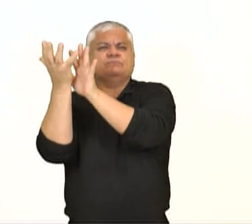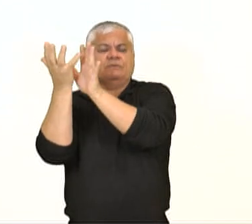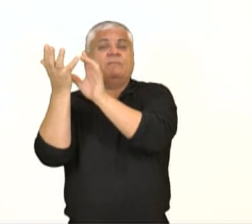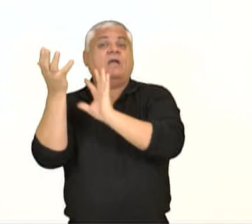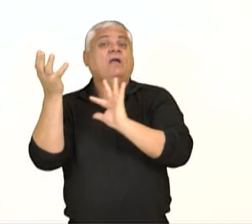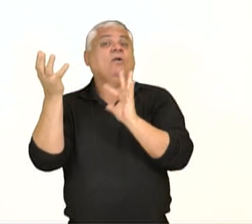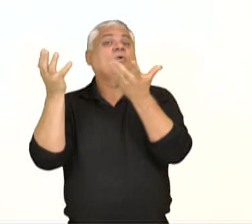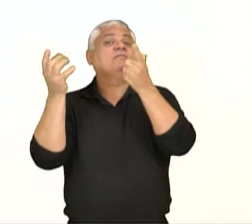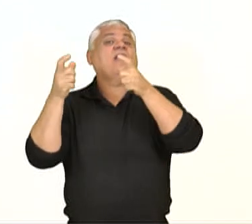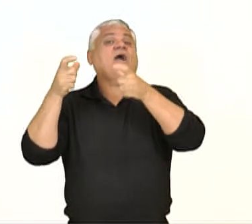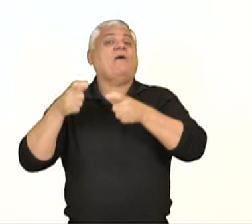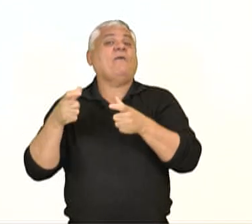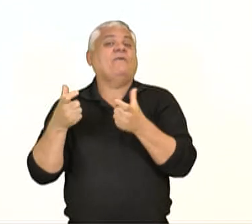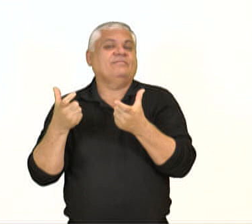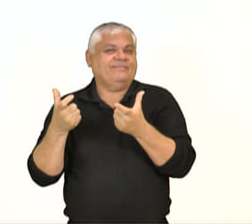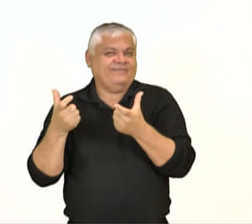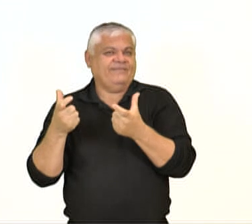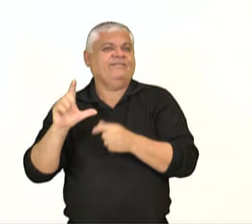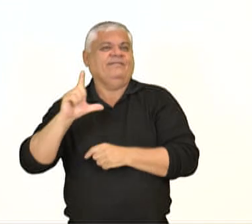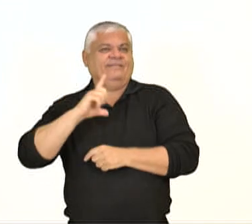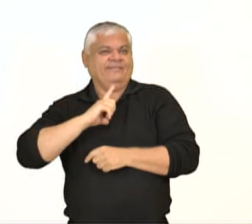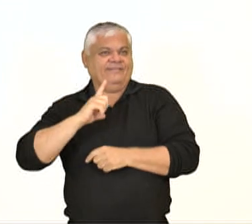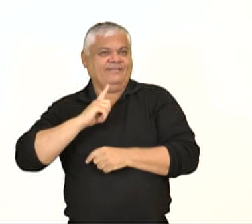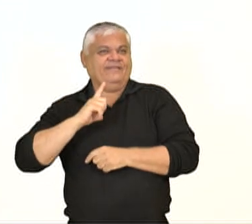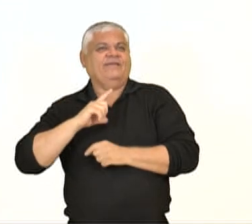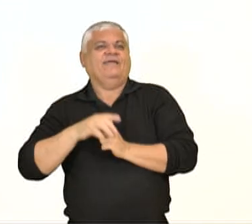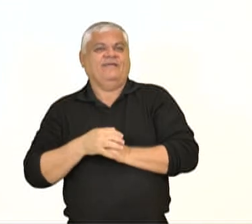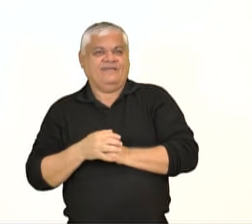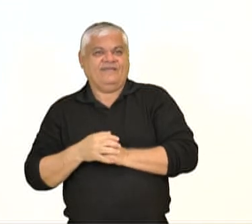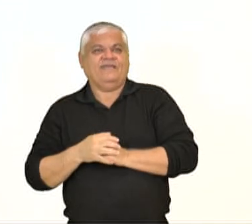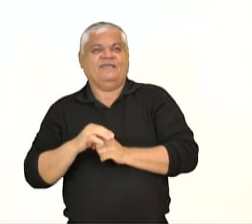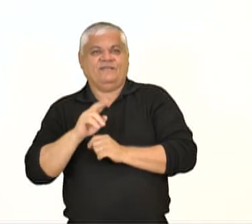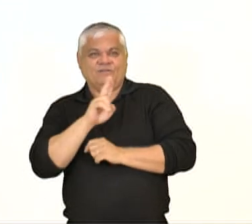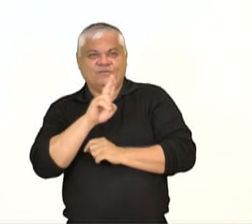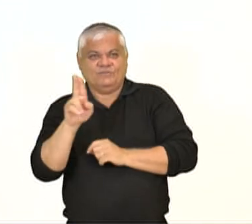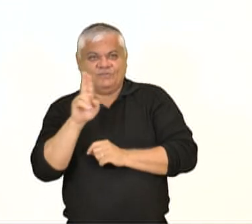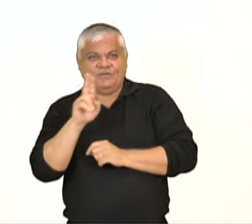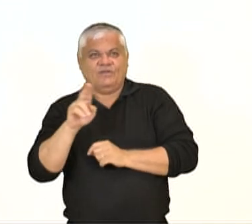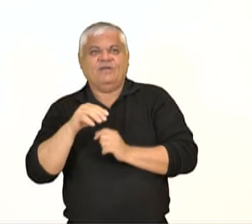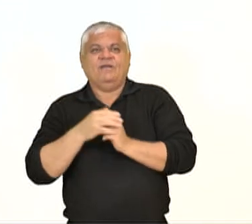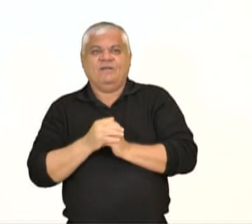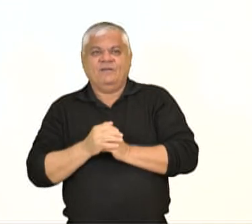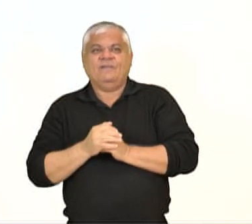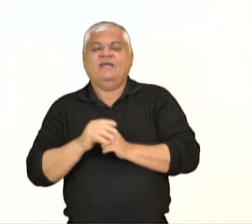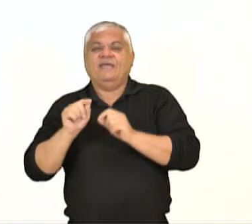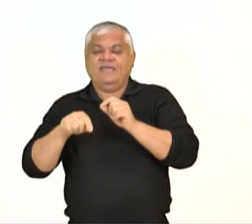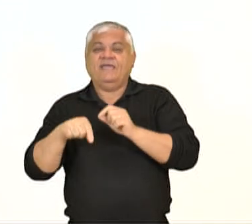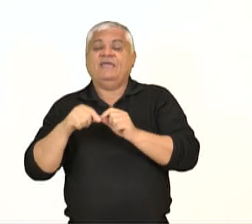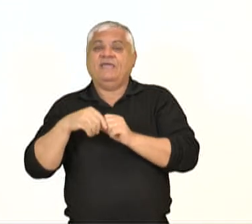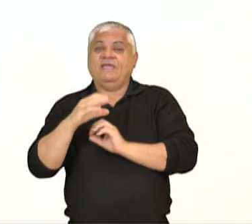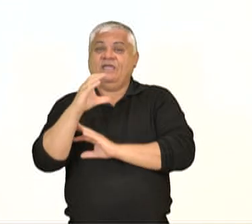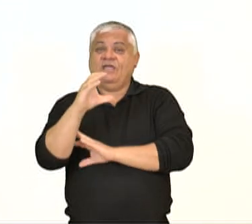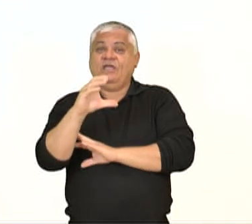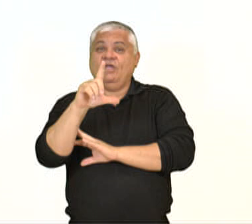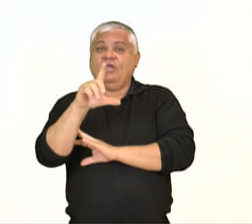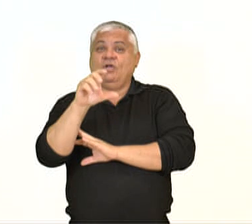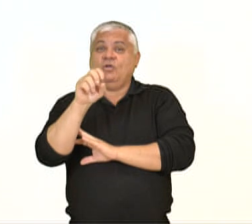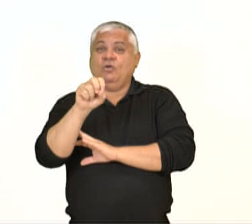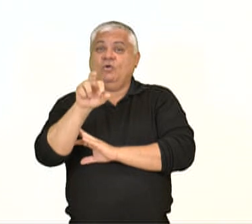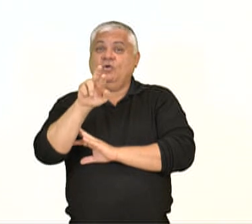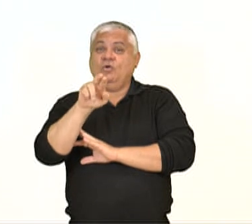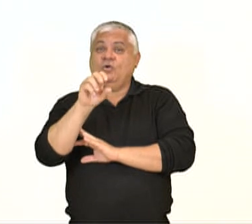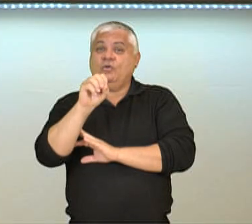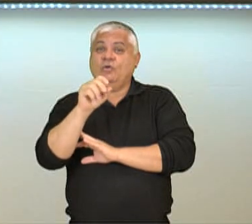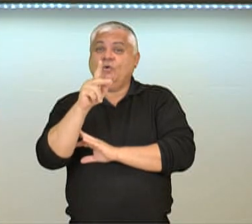específica ainda da planta, que nós chamamos de uma organela vegetal, que é o cloroplasto.